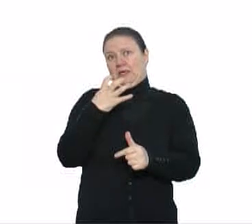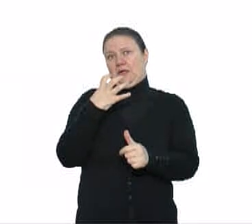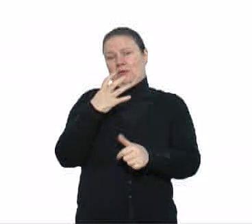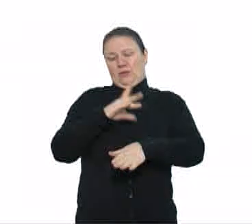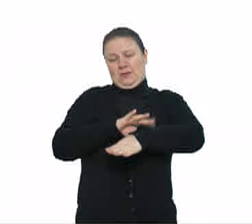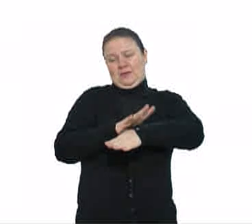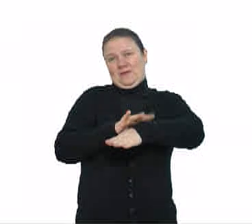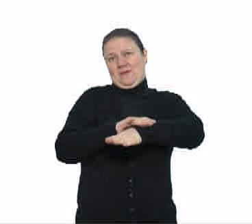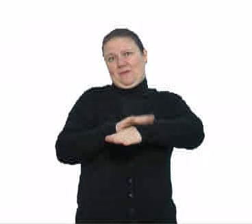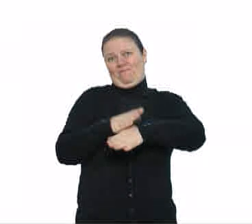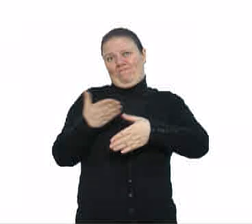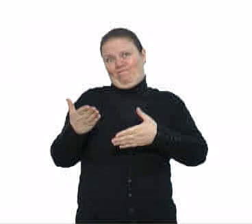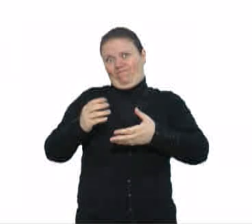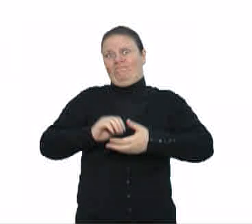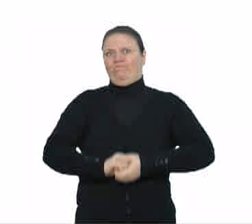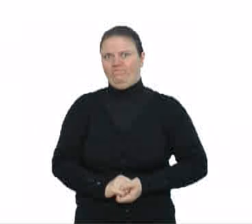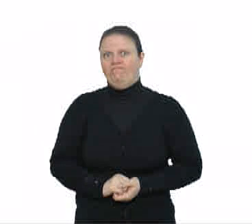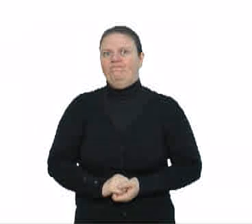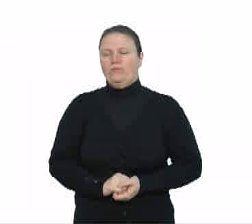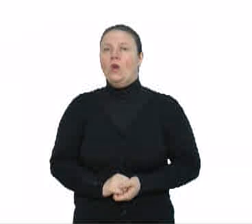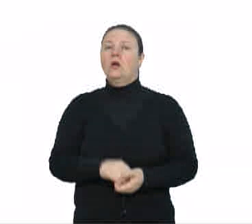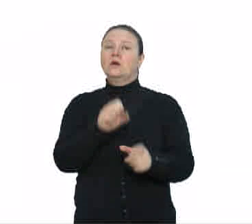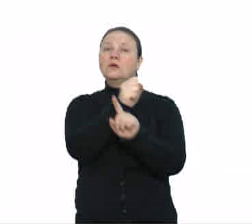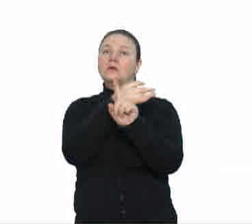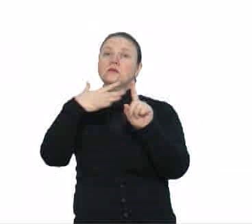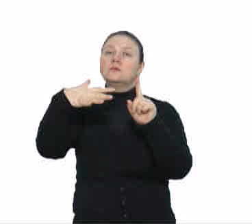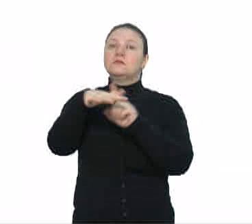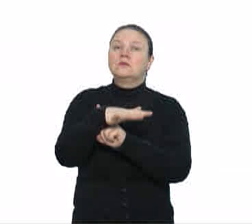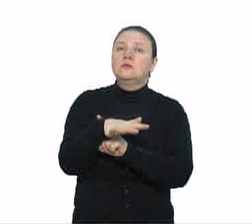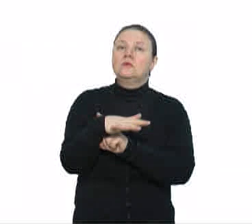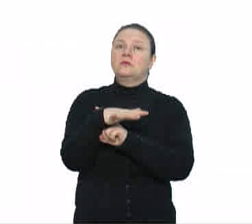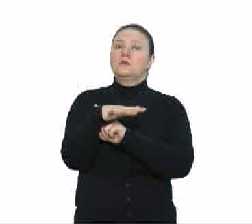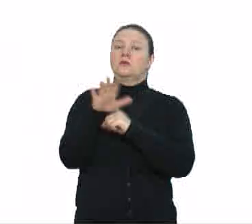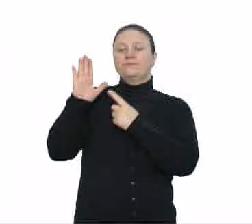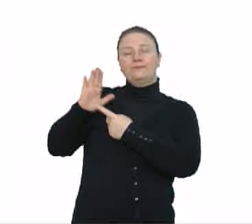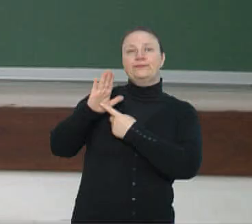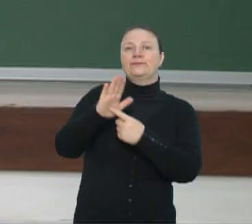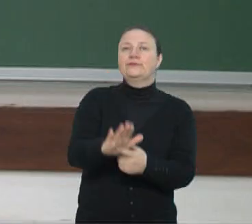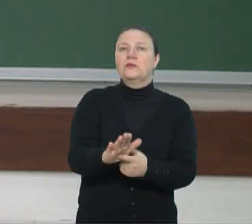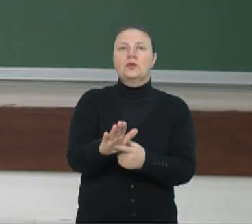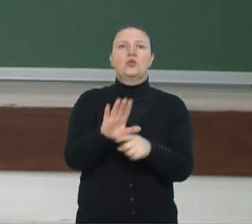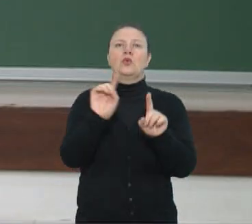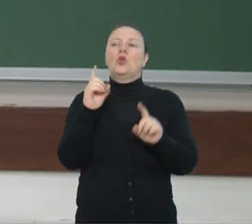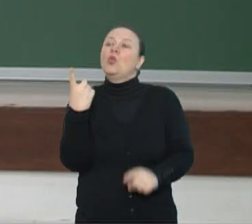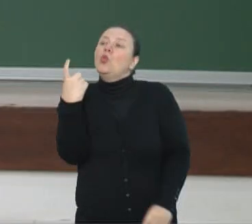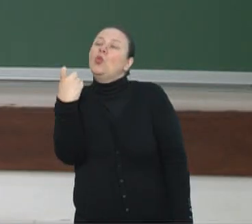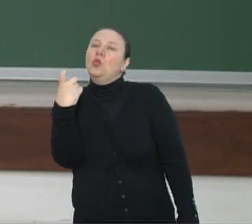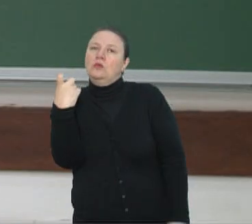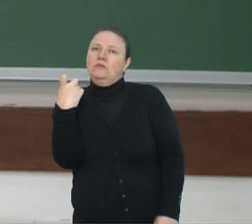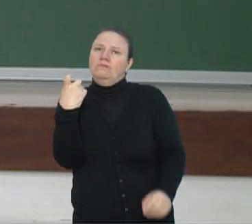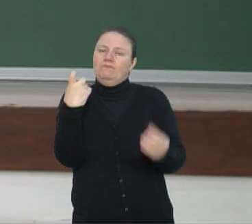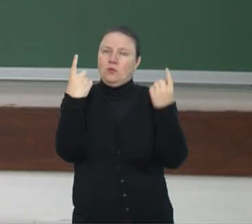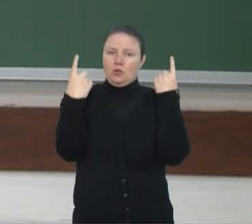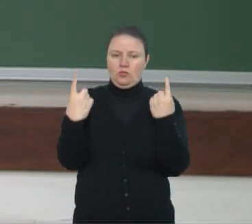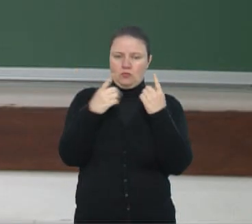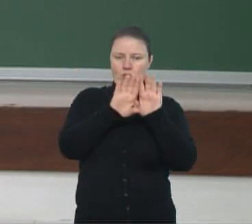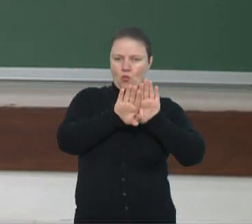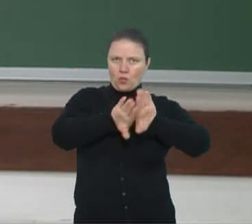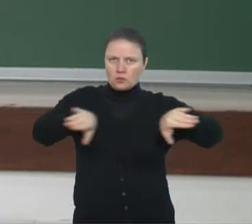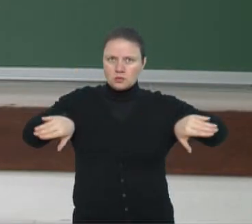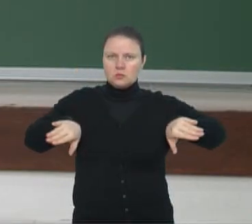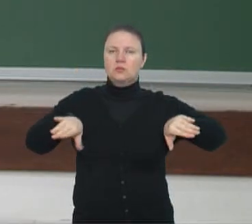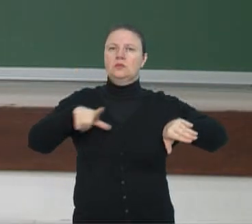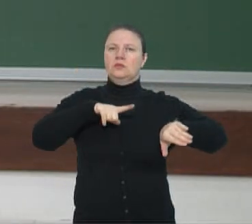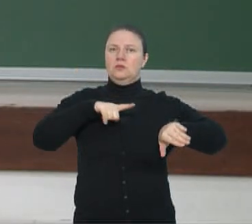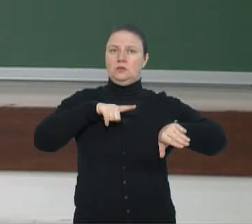da sociedade. A sociedade vai ficar cada vez mais clara que ela não é algo único, elas são duas coisas separadas. Você vai ter os trabalhadores